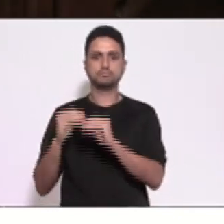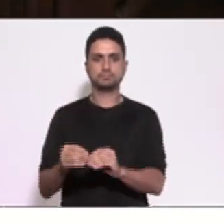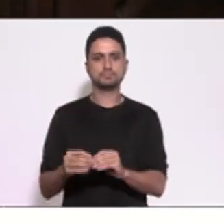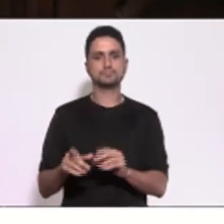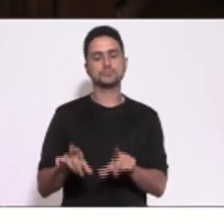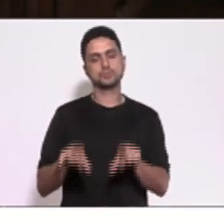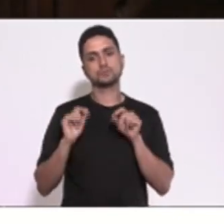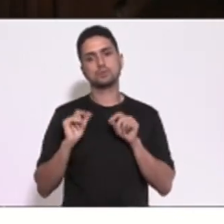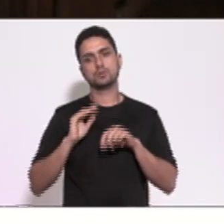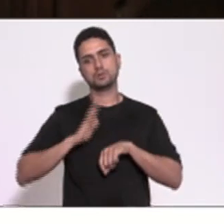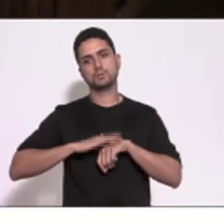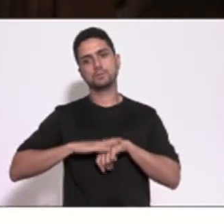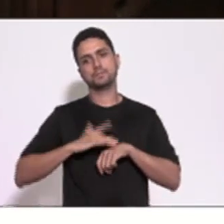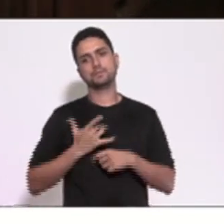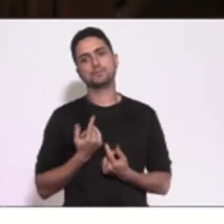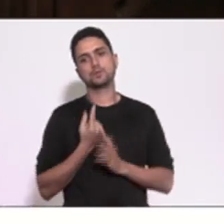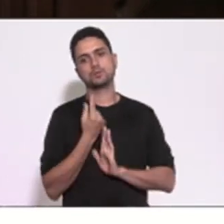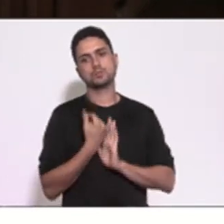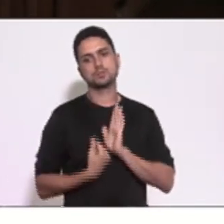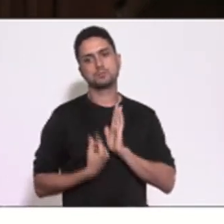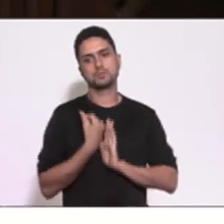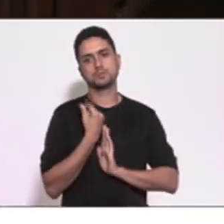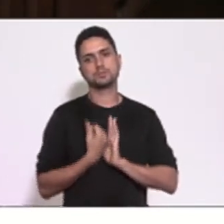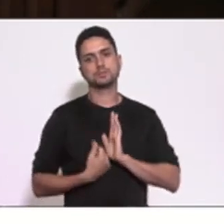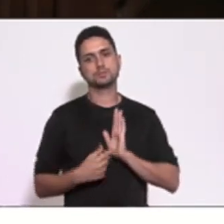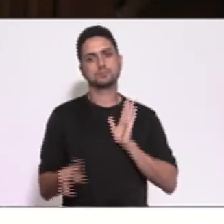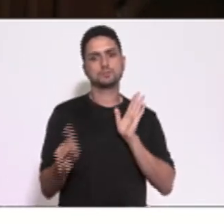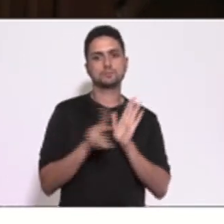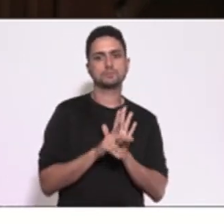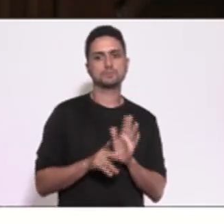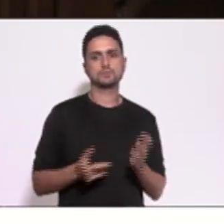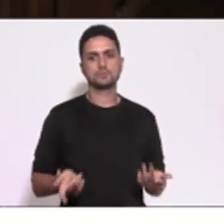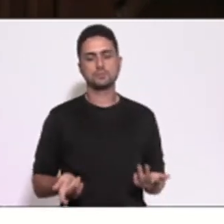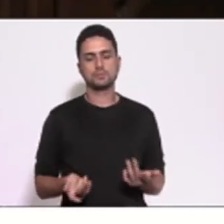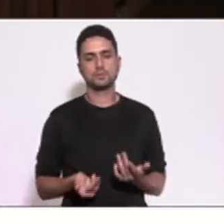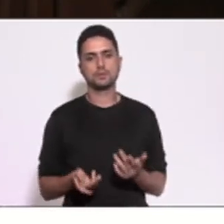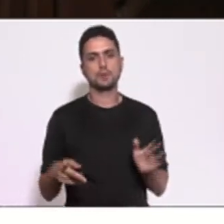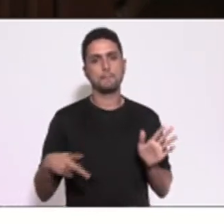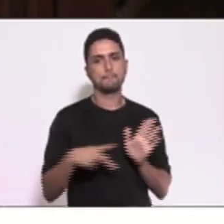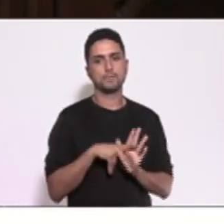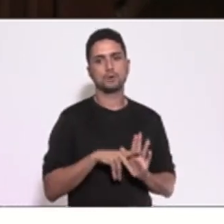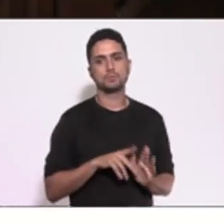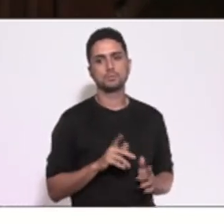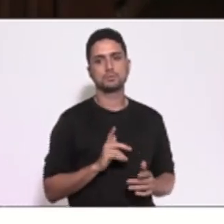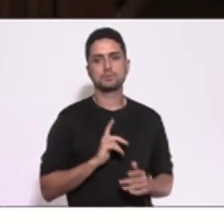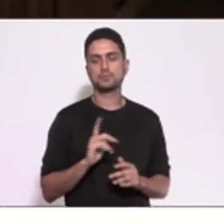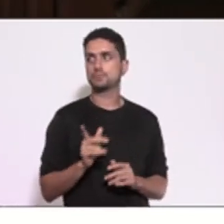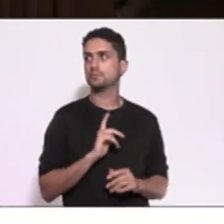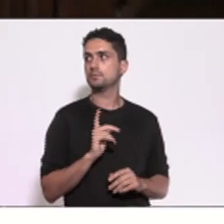com seus próprios orçamentos, com seus próprios recursos, com seus próprios meios,